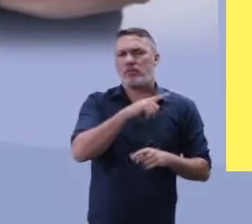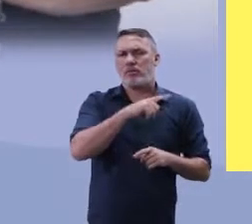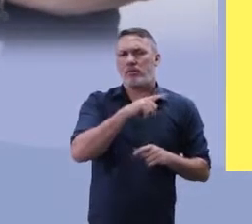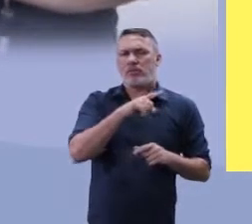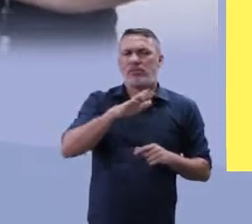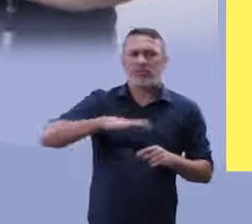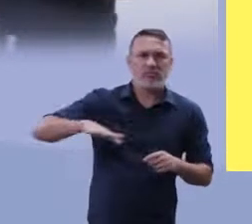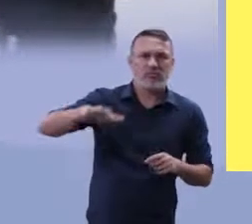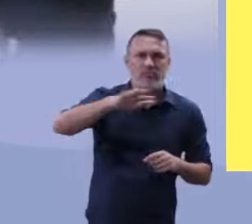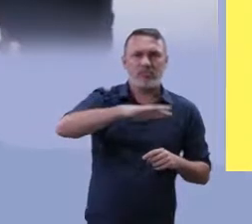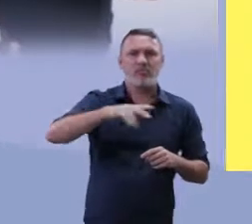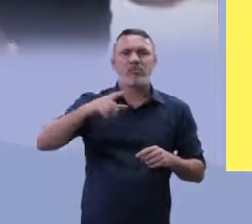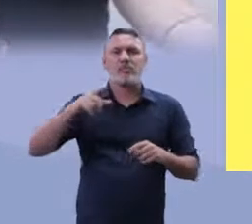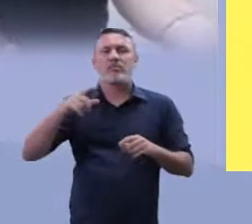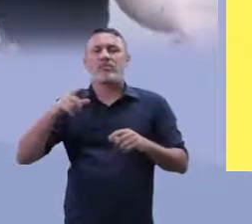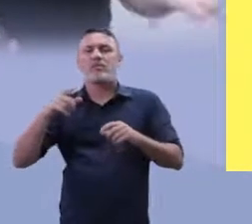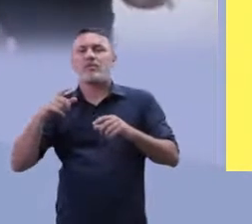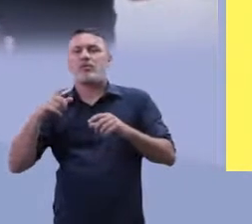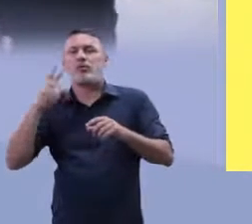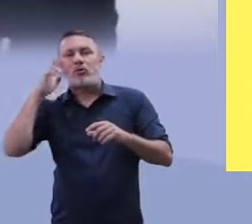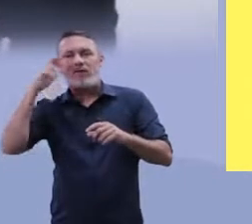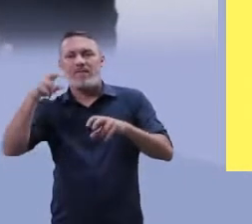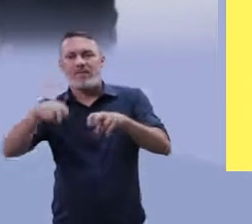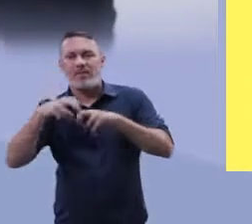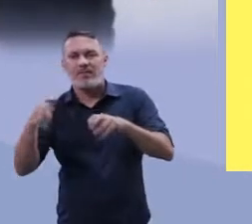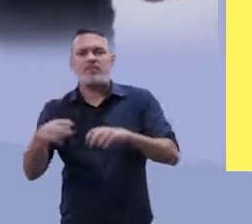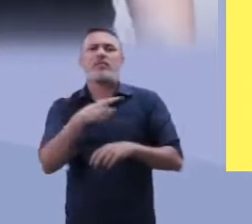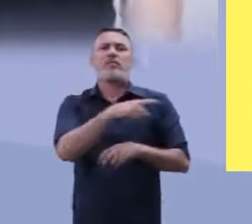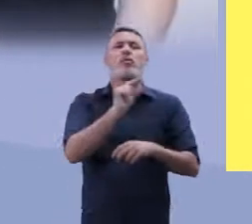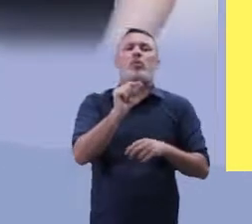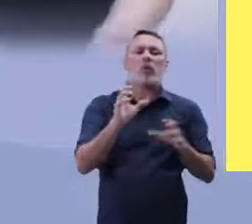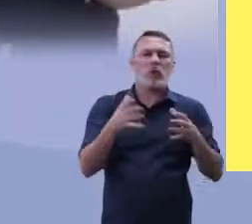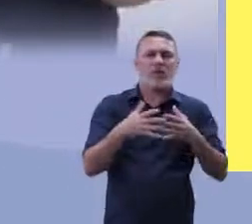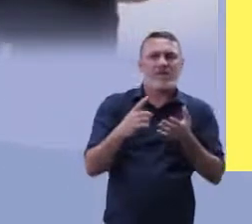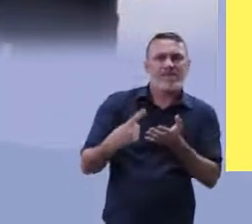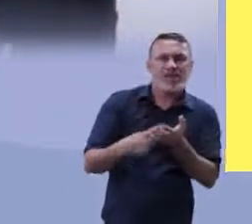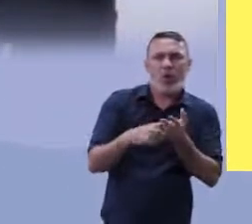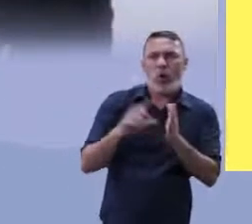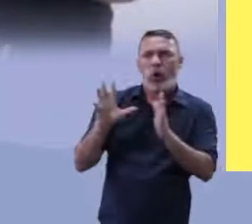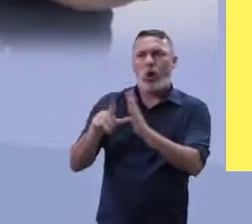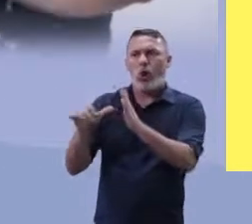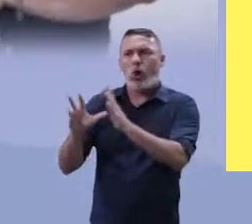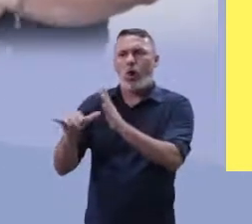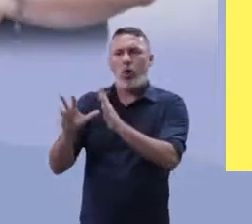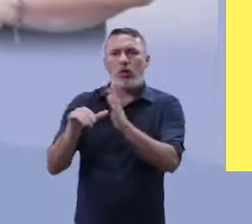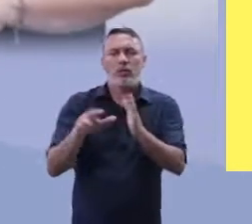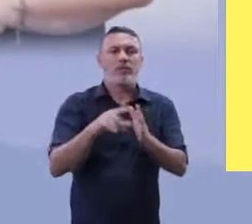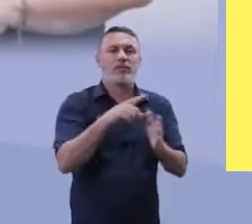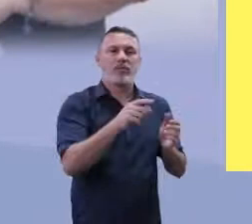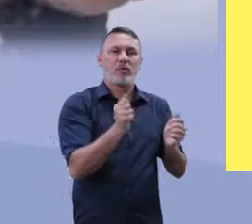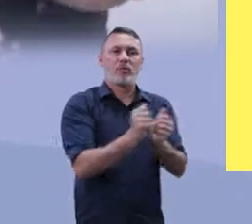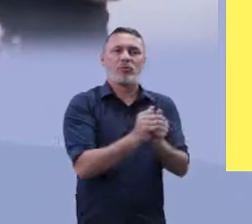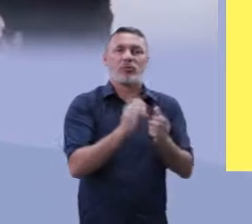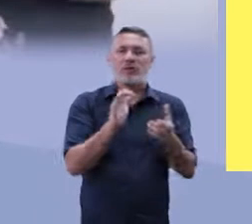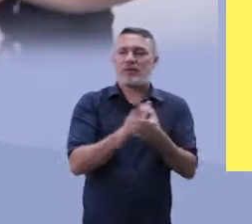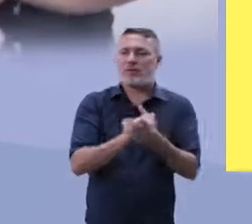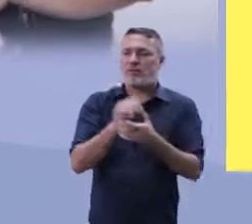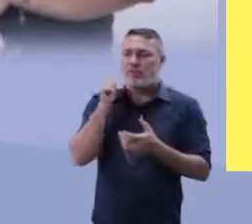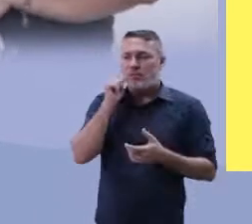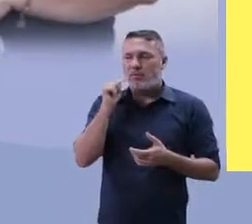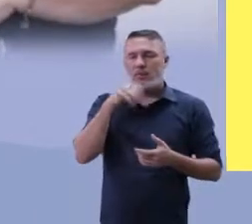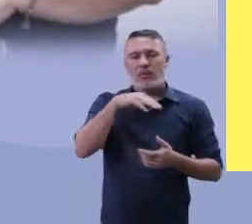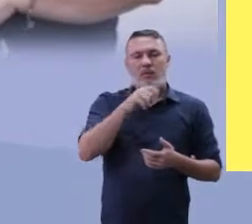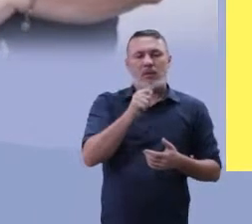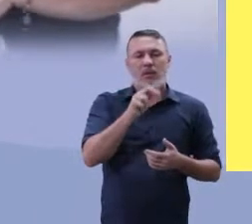tirava desses latifundiários, que roubava, com sua esposa Maria Bonita. Veja que